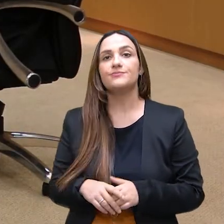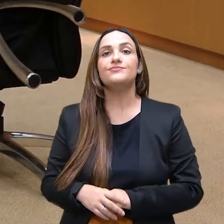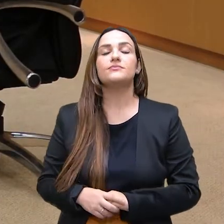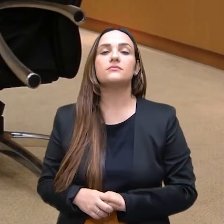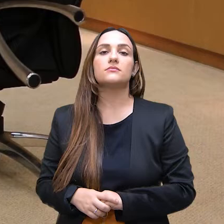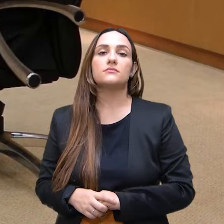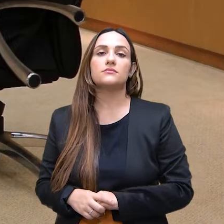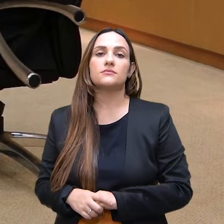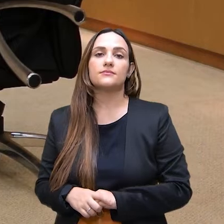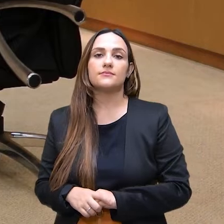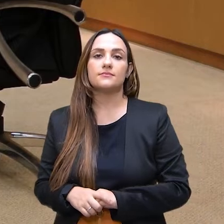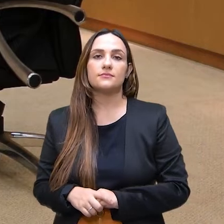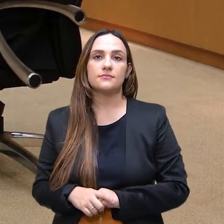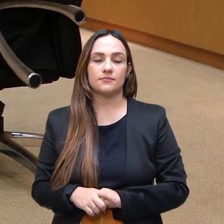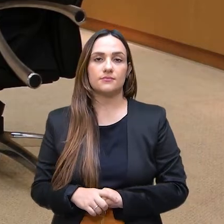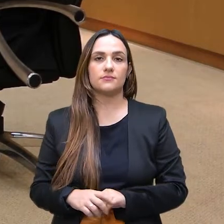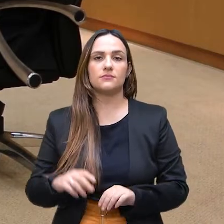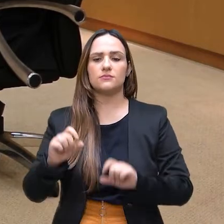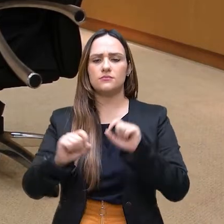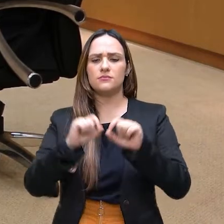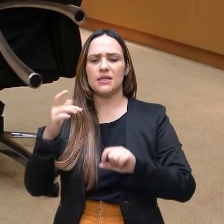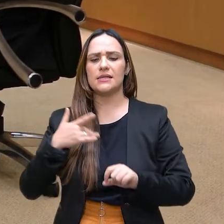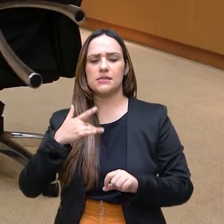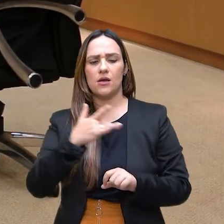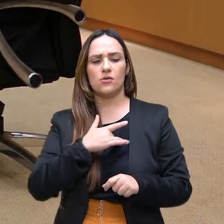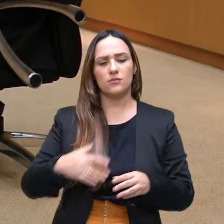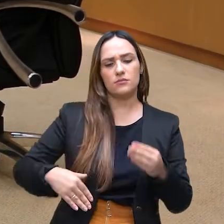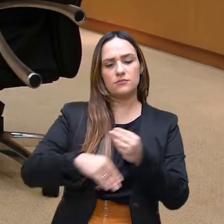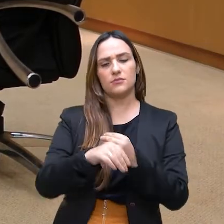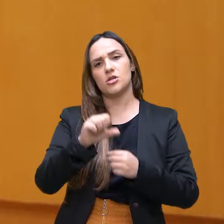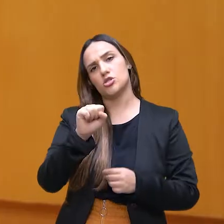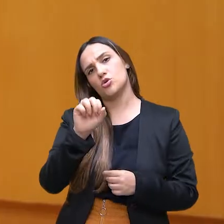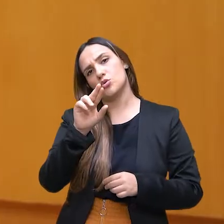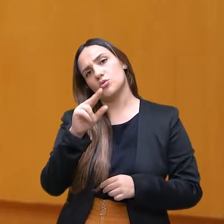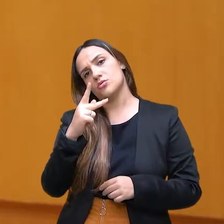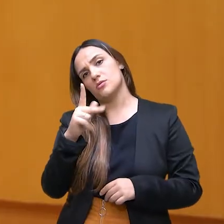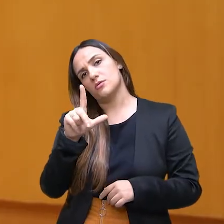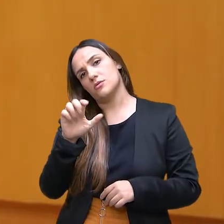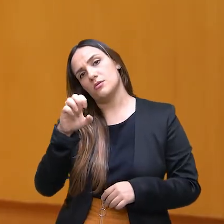só que a questão da saúde suplementar é um pouco mais